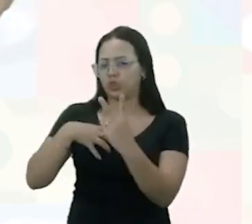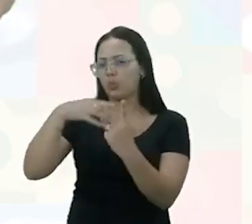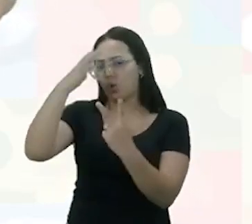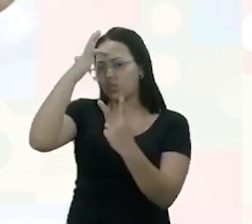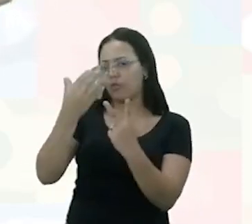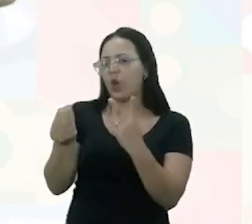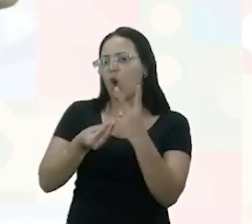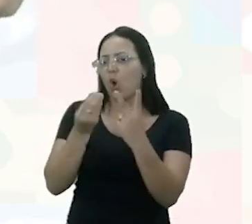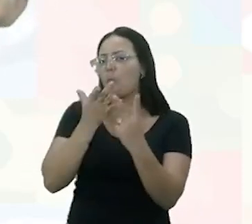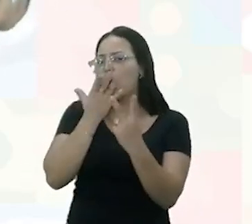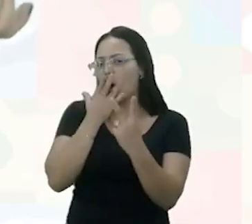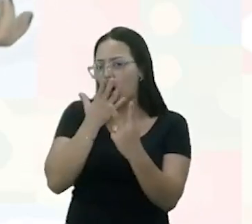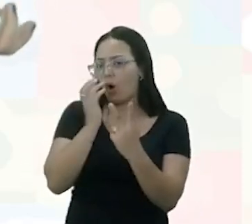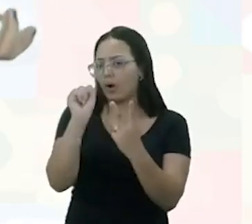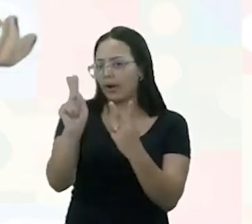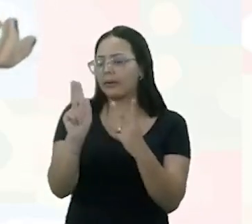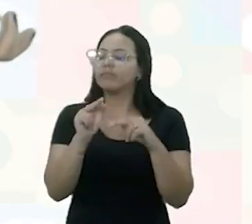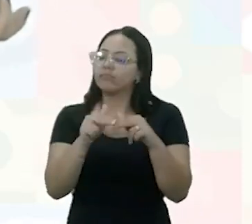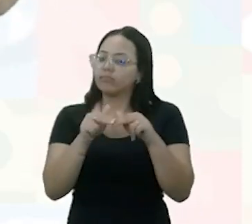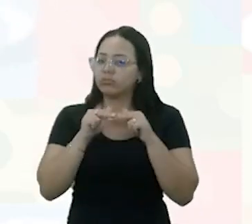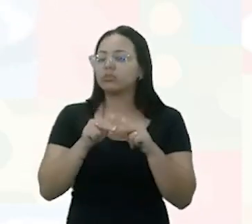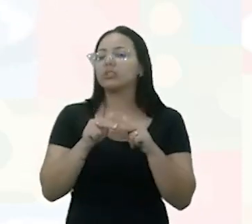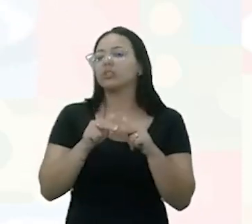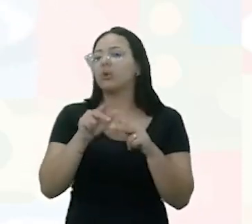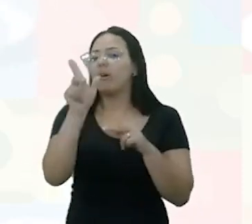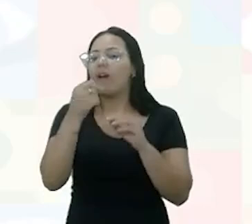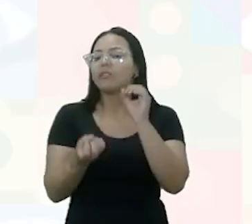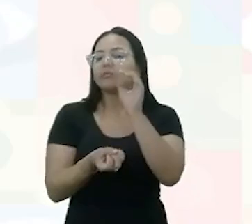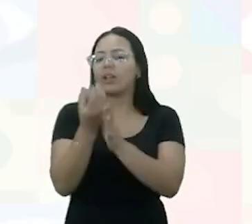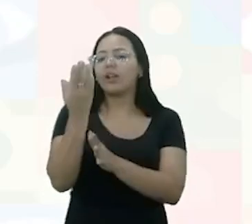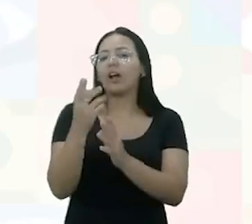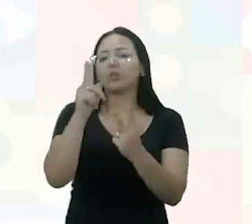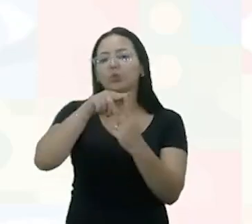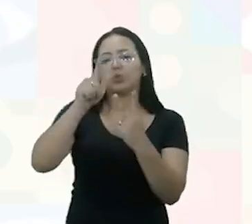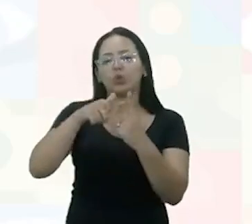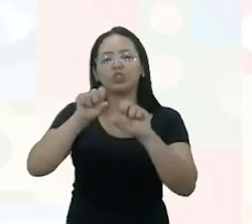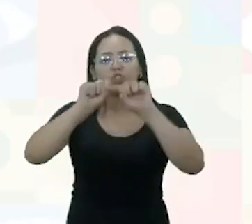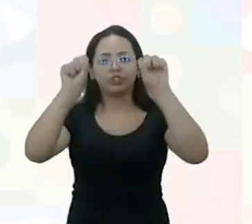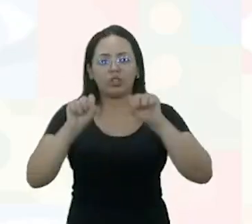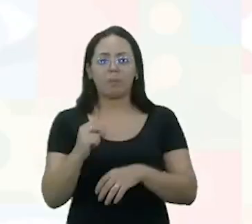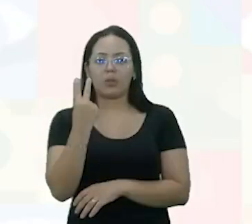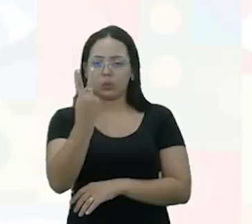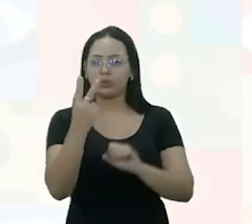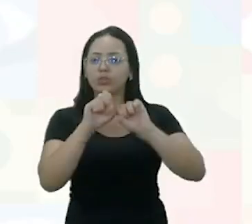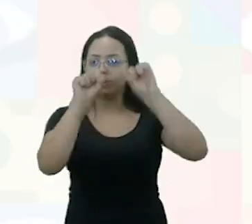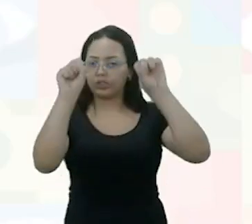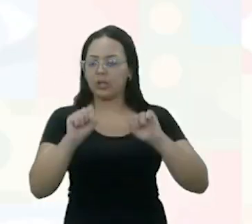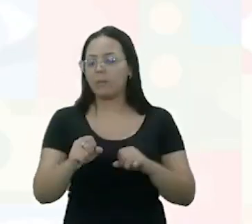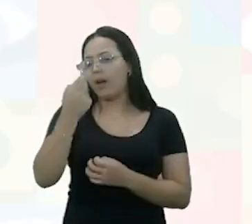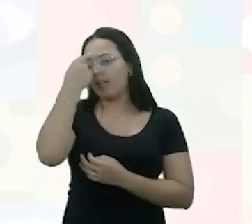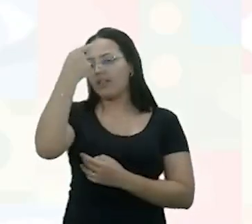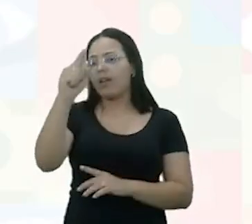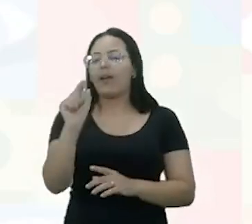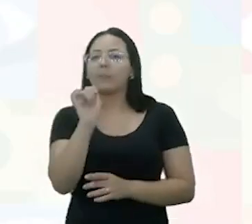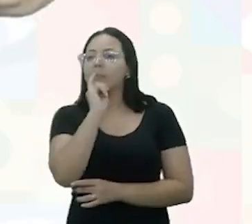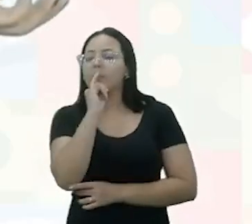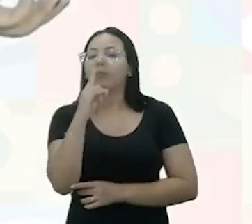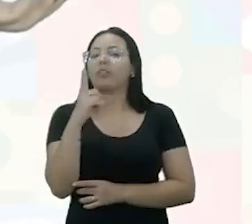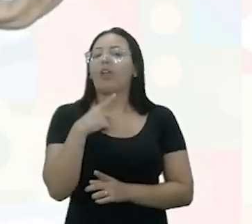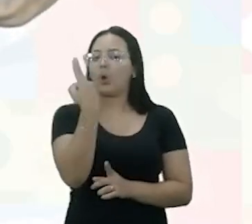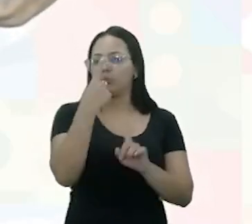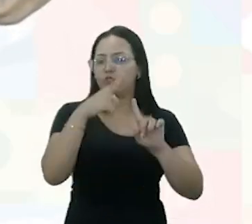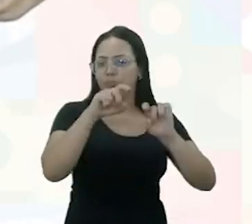lidar com a cor. Desta forma, foram elaborados o quê? 2 sistemas. A ideia é que a gente tem um